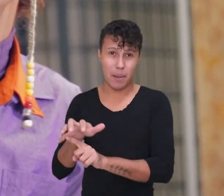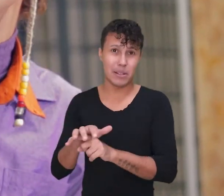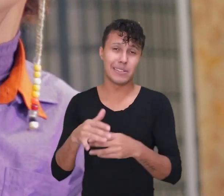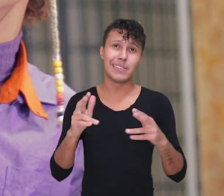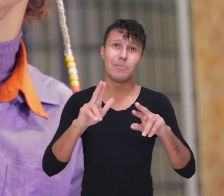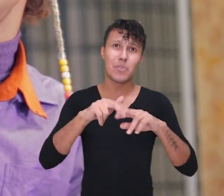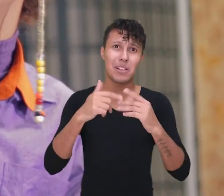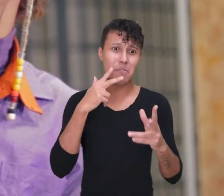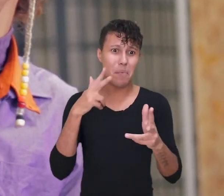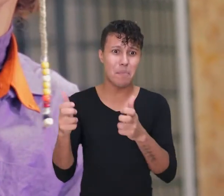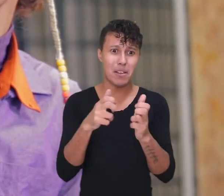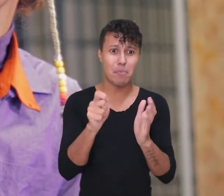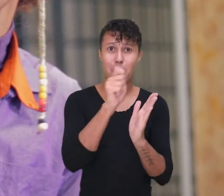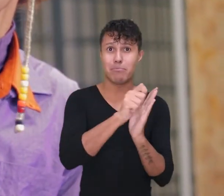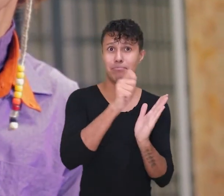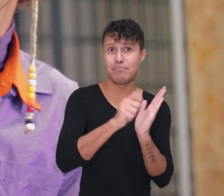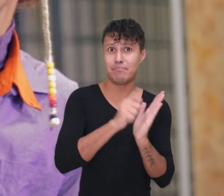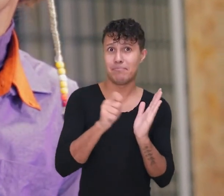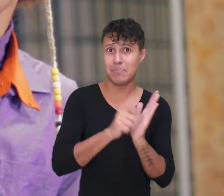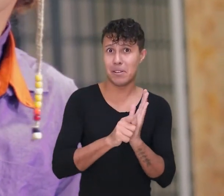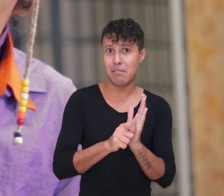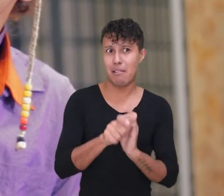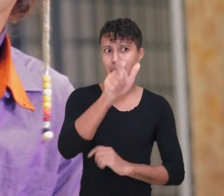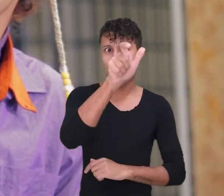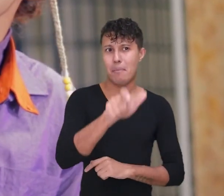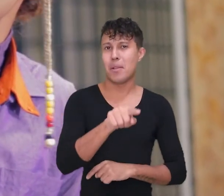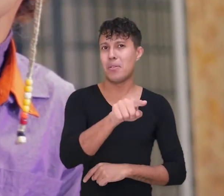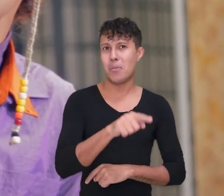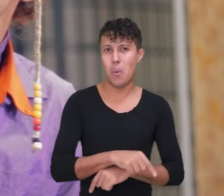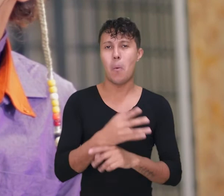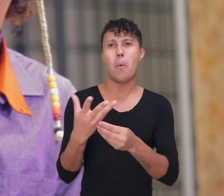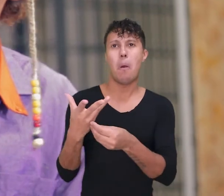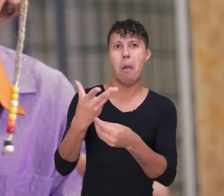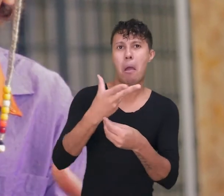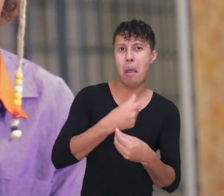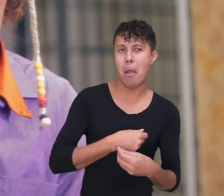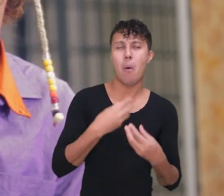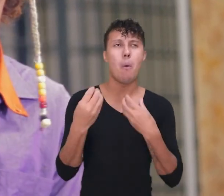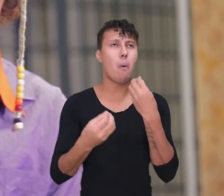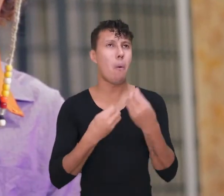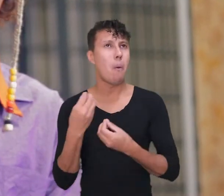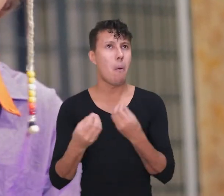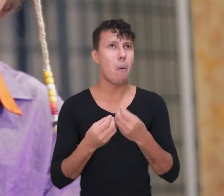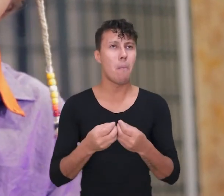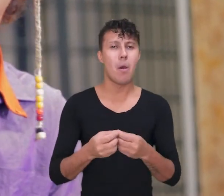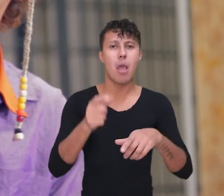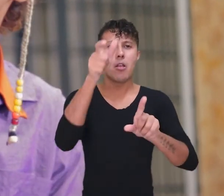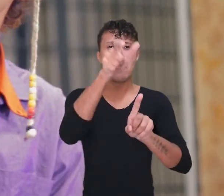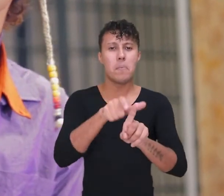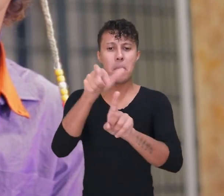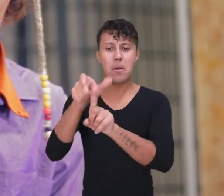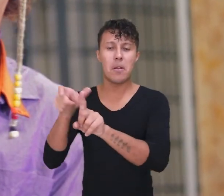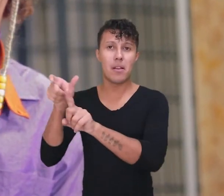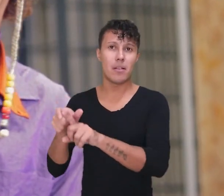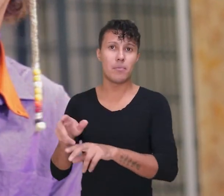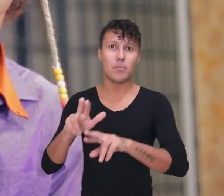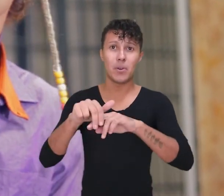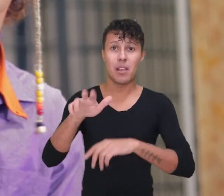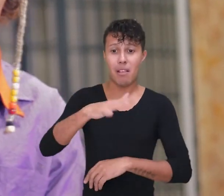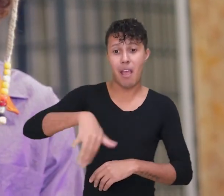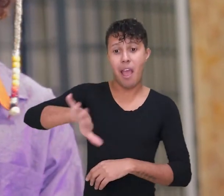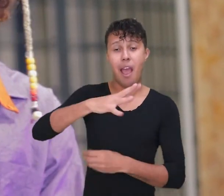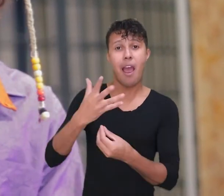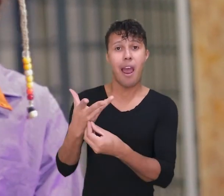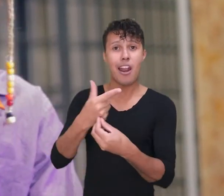traços disso ali no trabalho da pessoa, né? A gente vai ver um pouco disso na forma como os personagens... Então, o nosso trampo artístico, ele